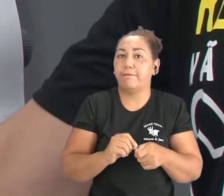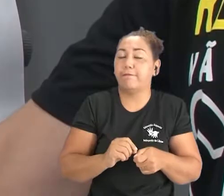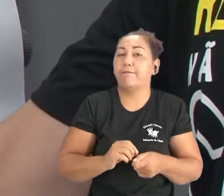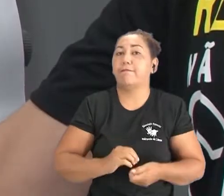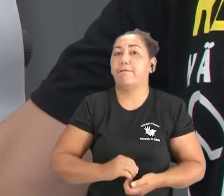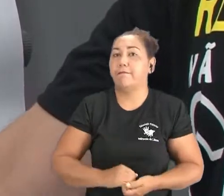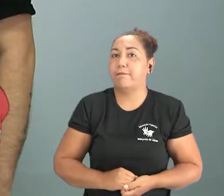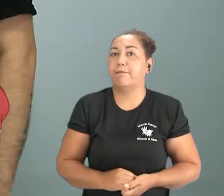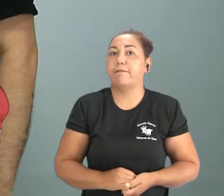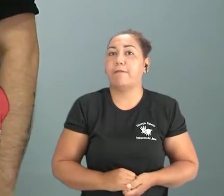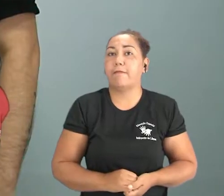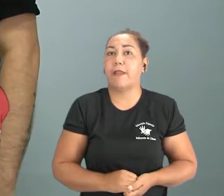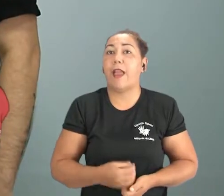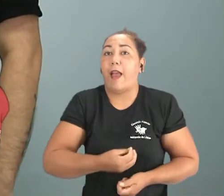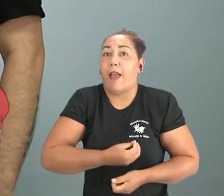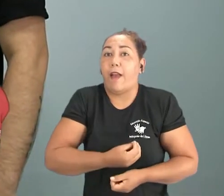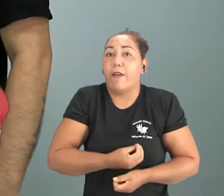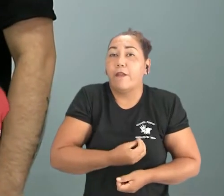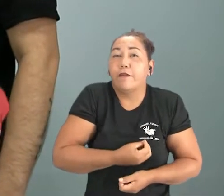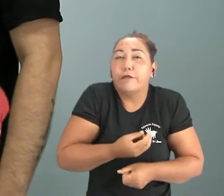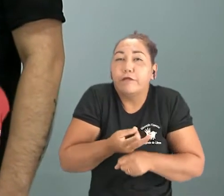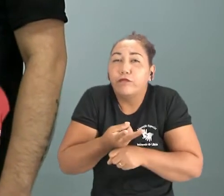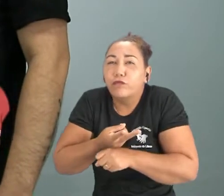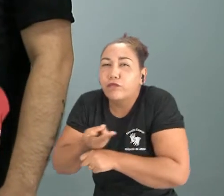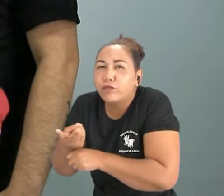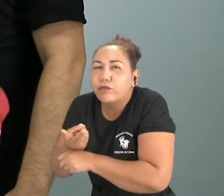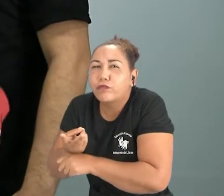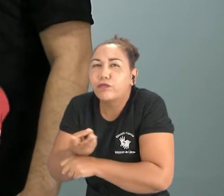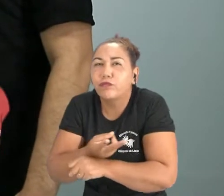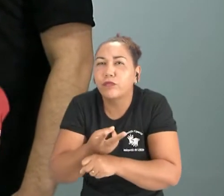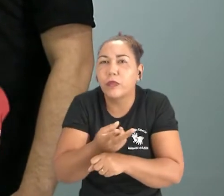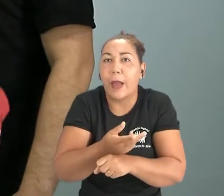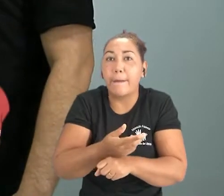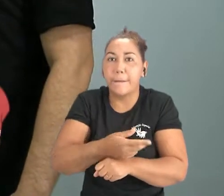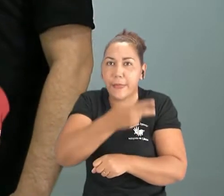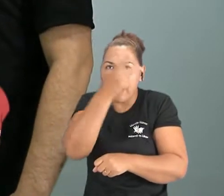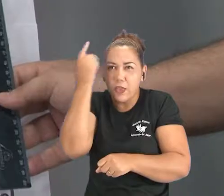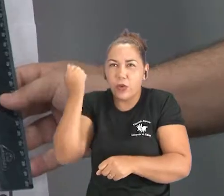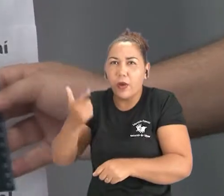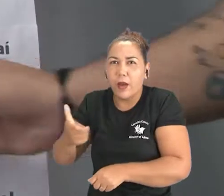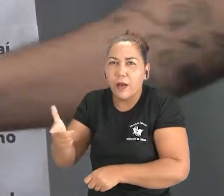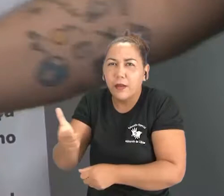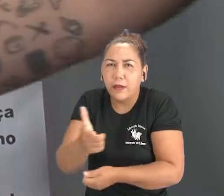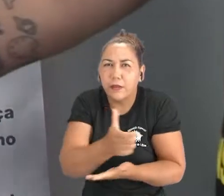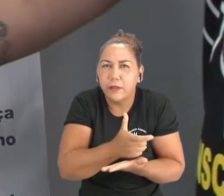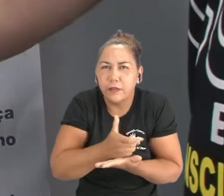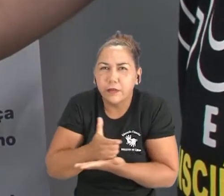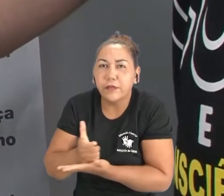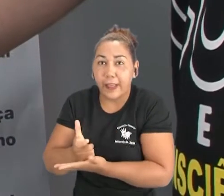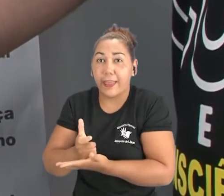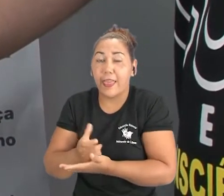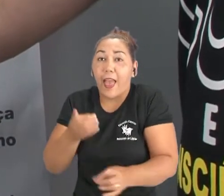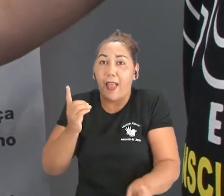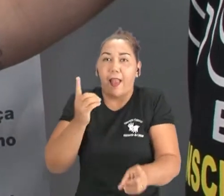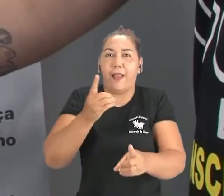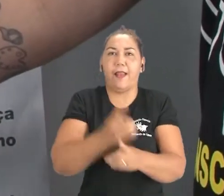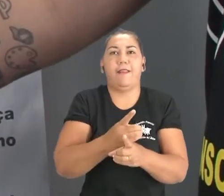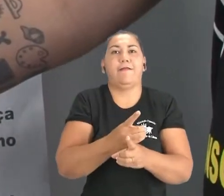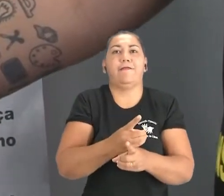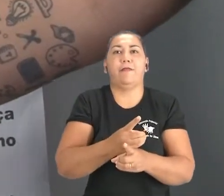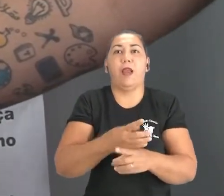ó Bibi à procura de caçadores e quando encontra um